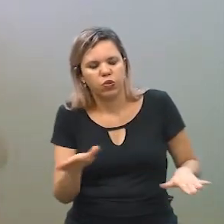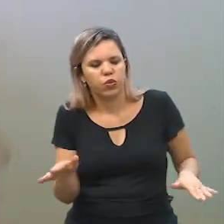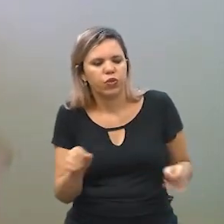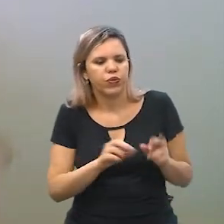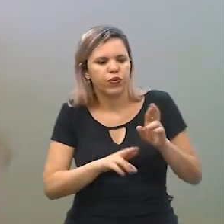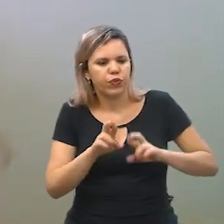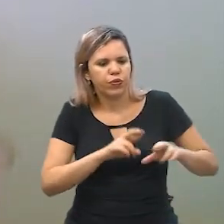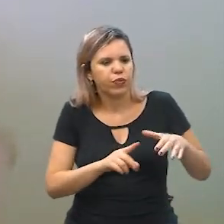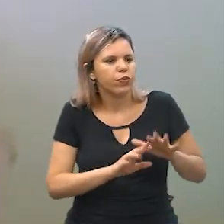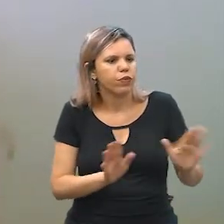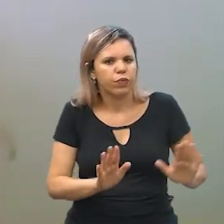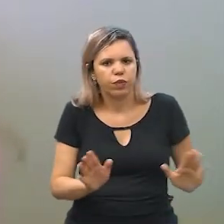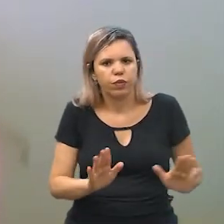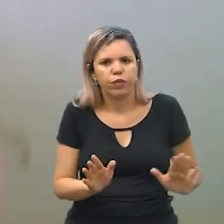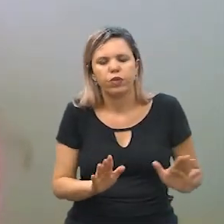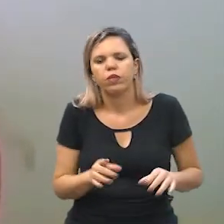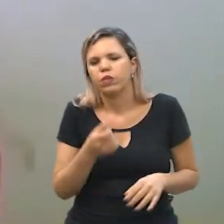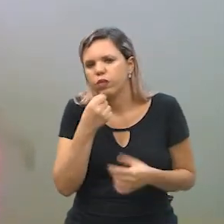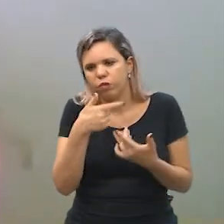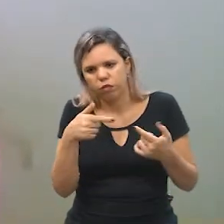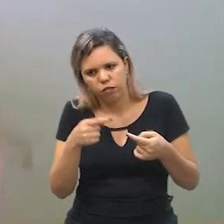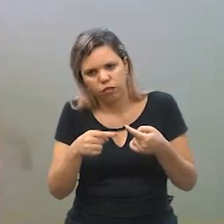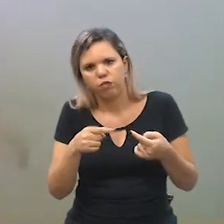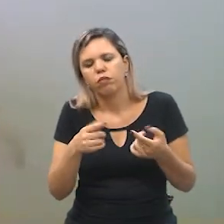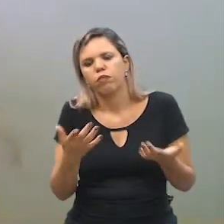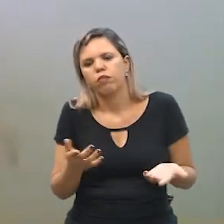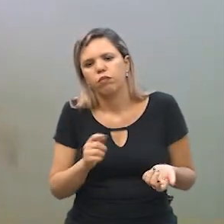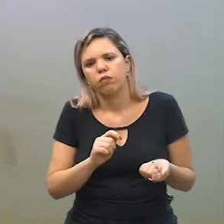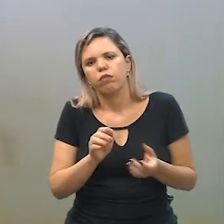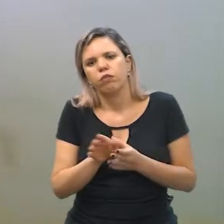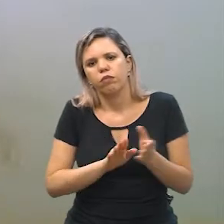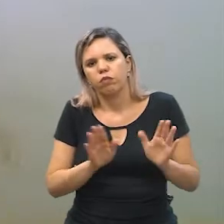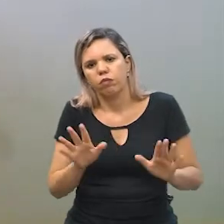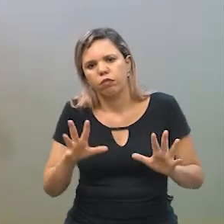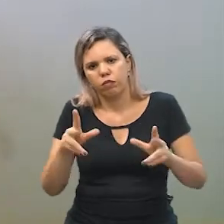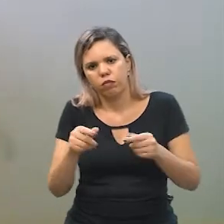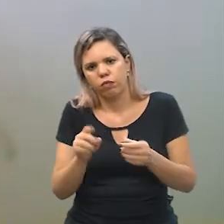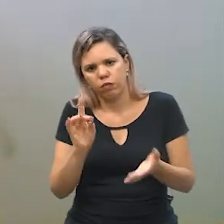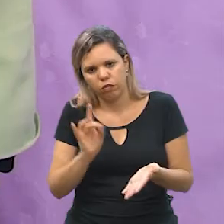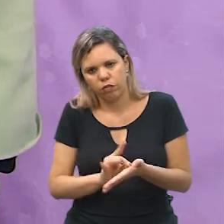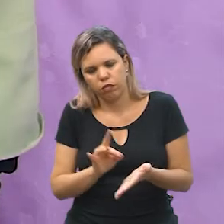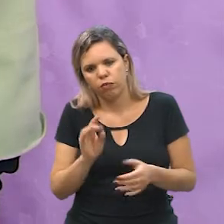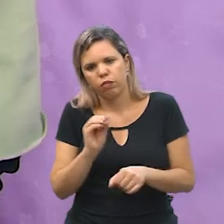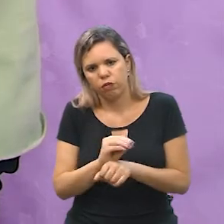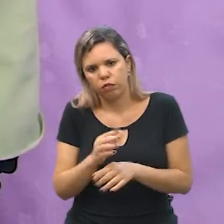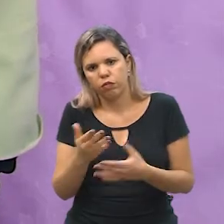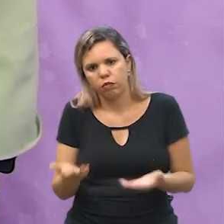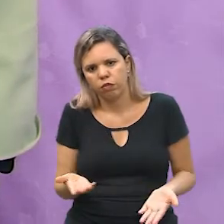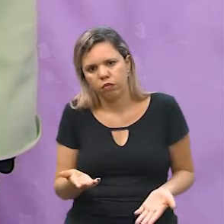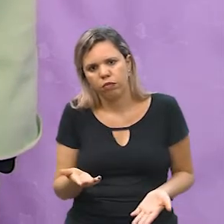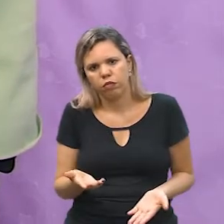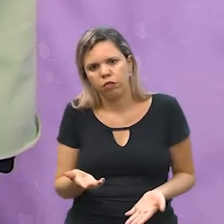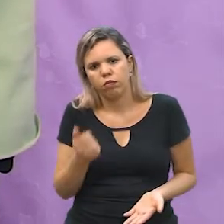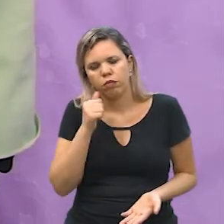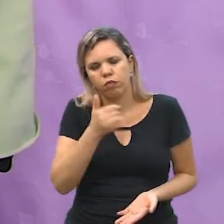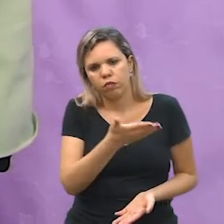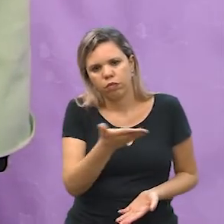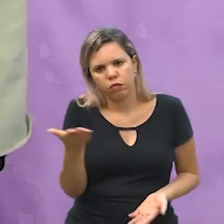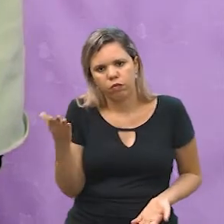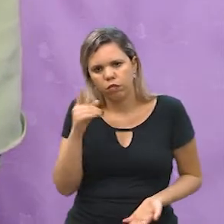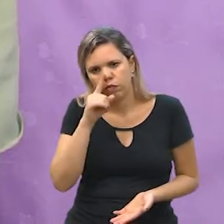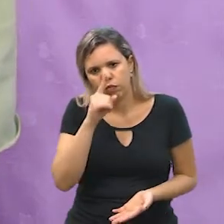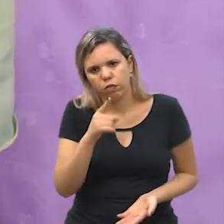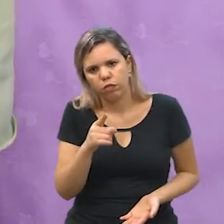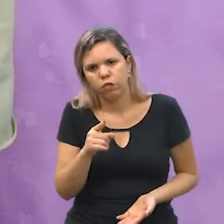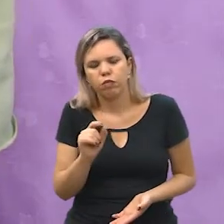as consultas, não tomar as medicações recomendadas, tudo isso. Então, a gente tem que realmente cuidar dessa mulher com esses